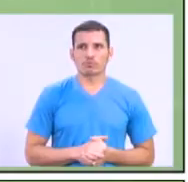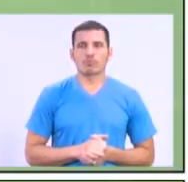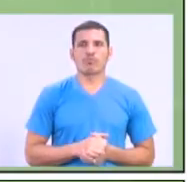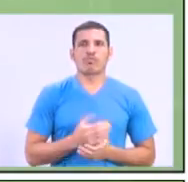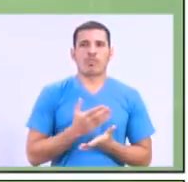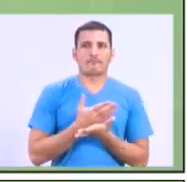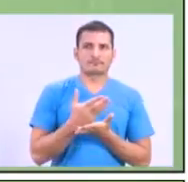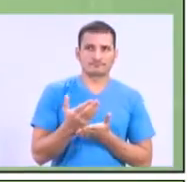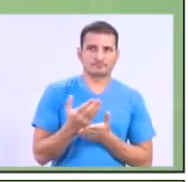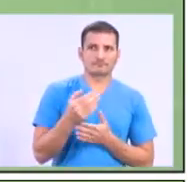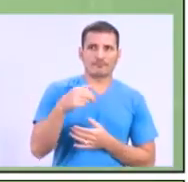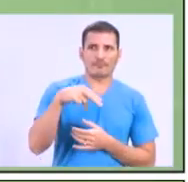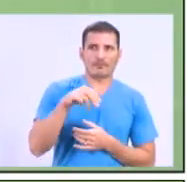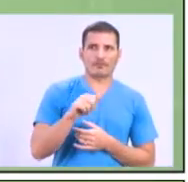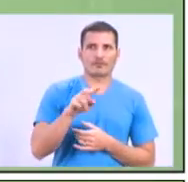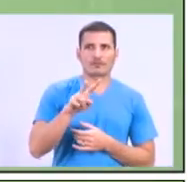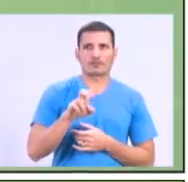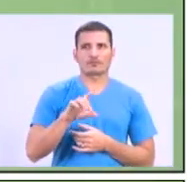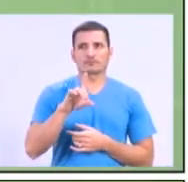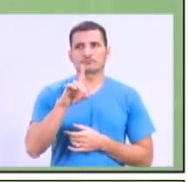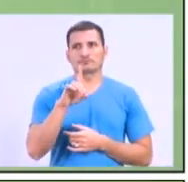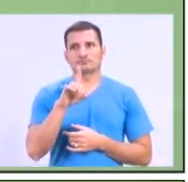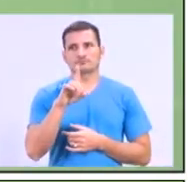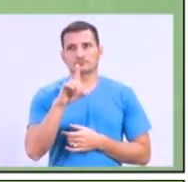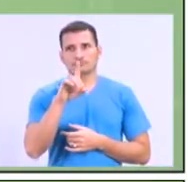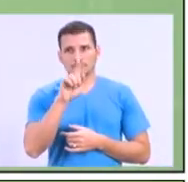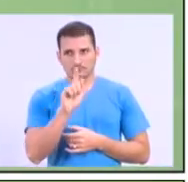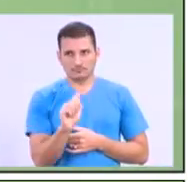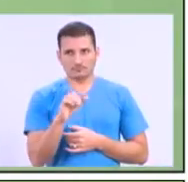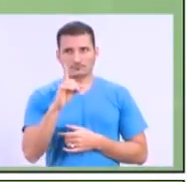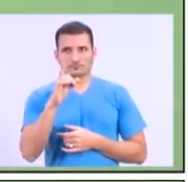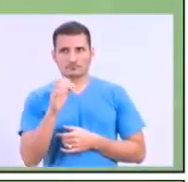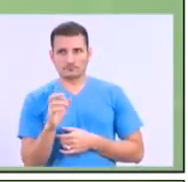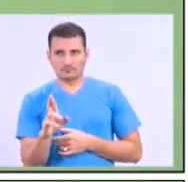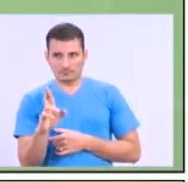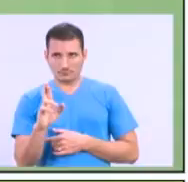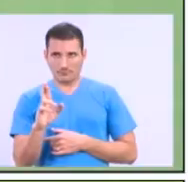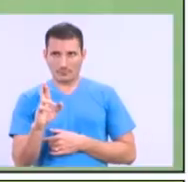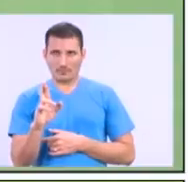navegador envia informações para o servidor web, né?